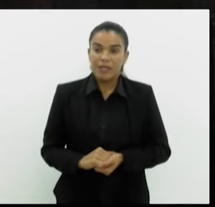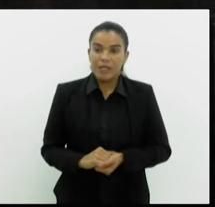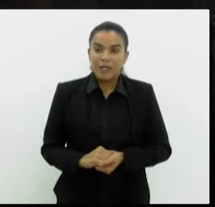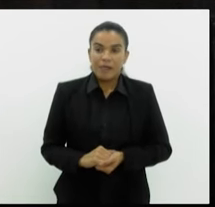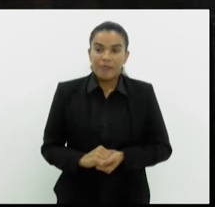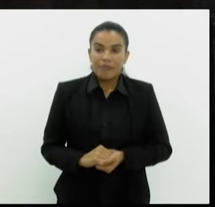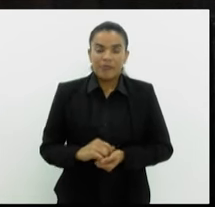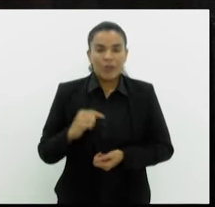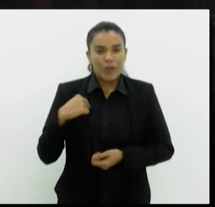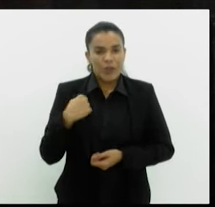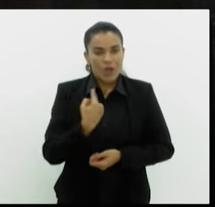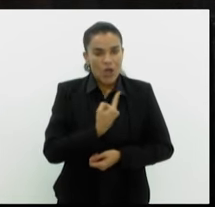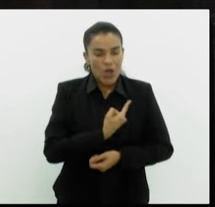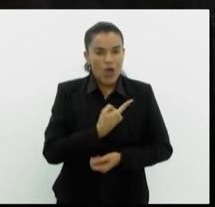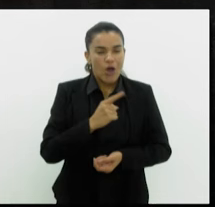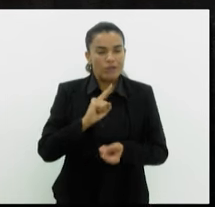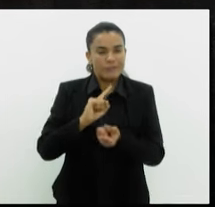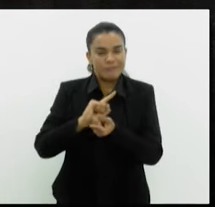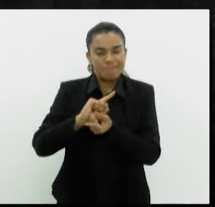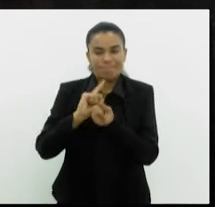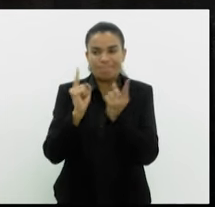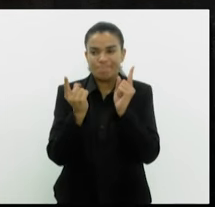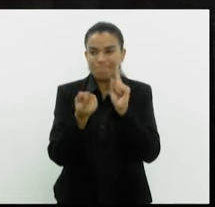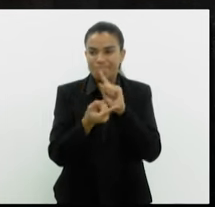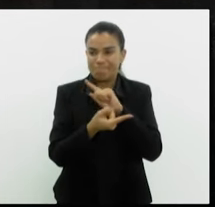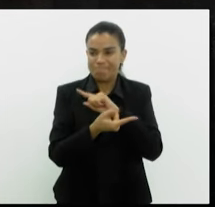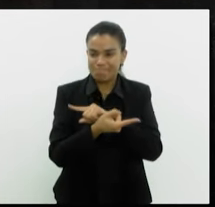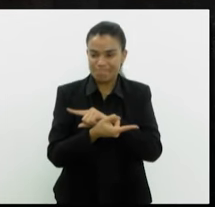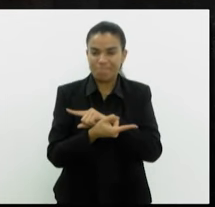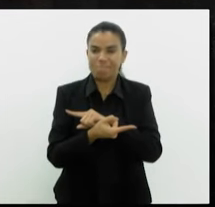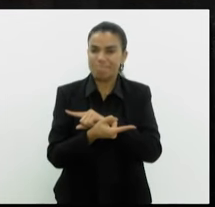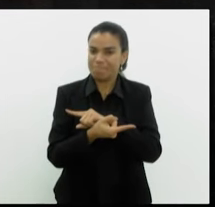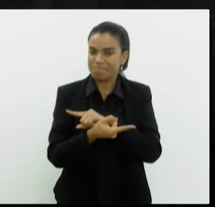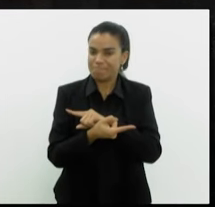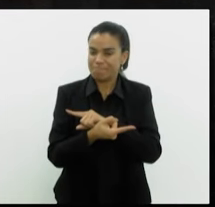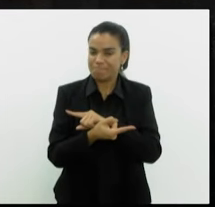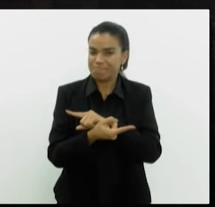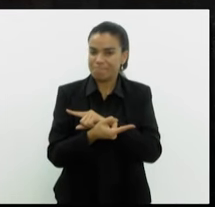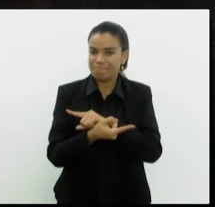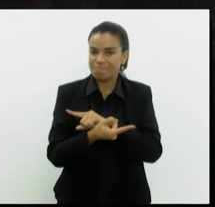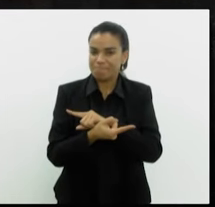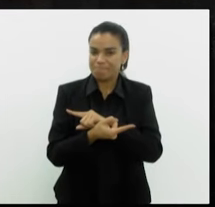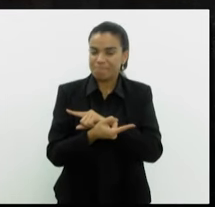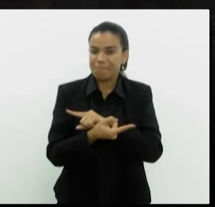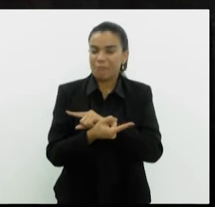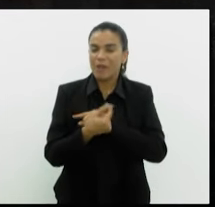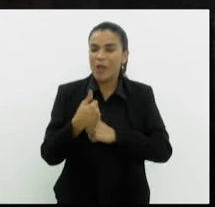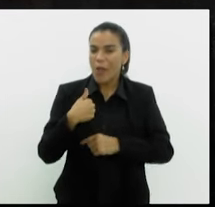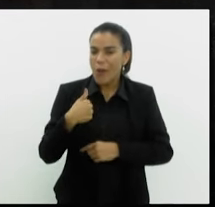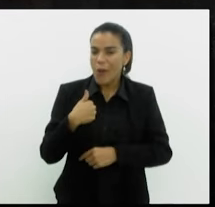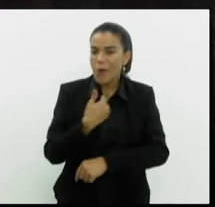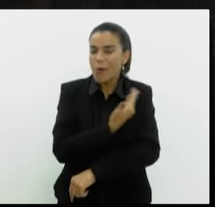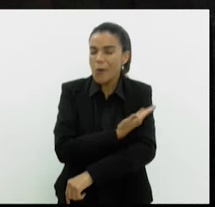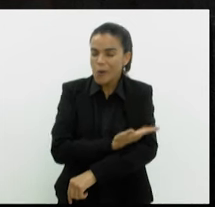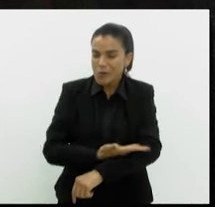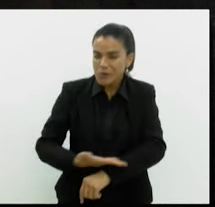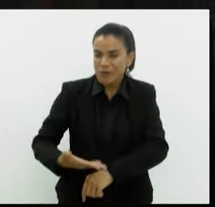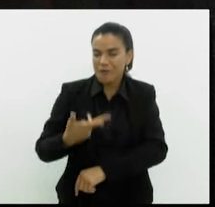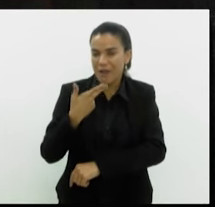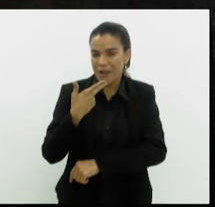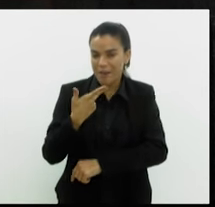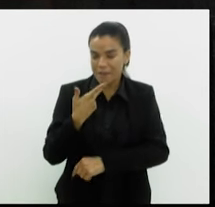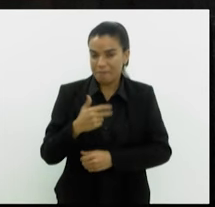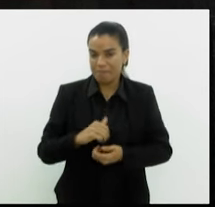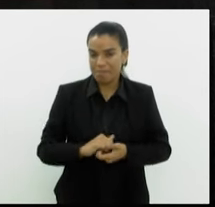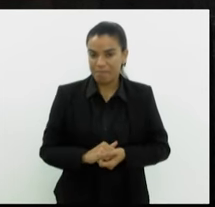nós invertemos os tempos que vivemos. Eu costumo dizer que são tempos